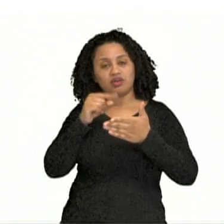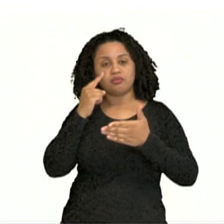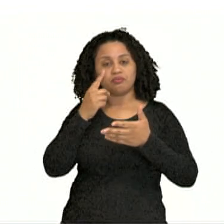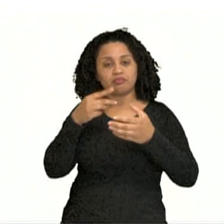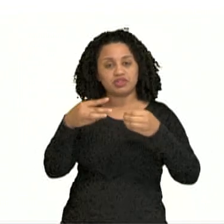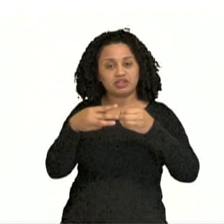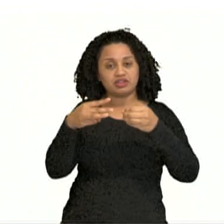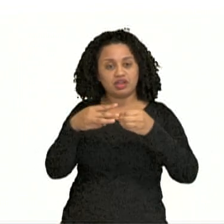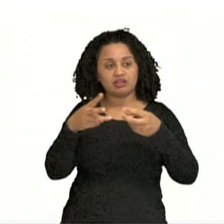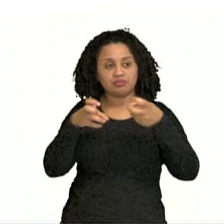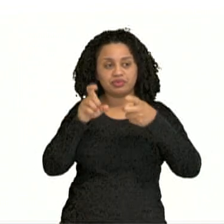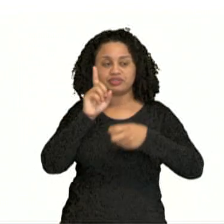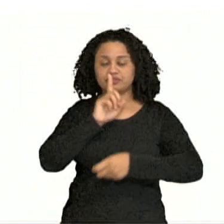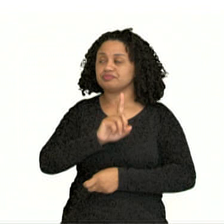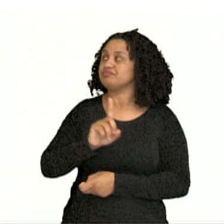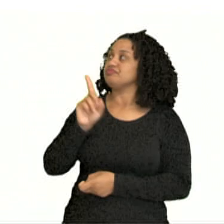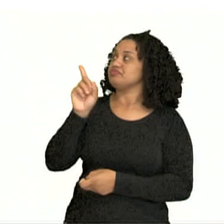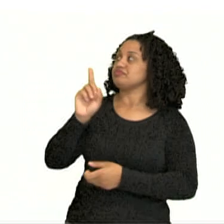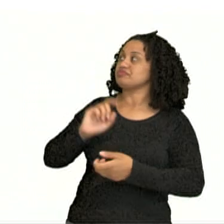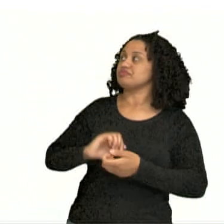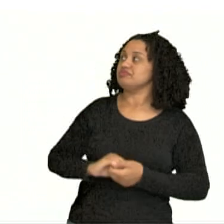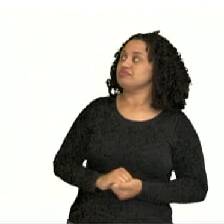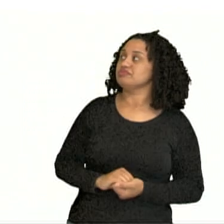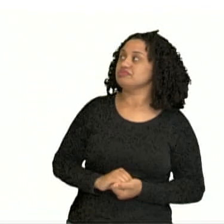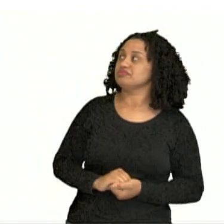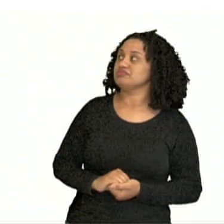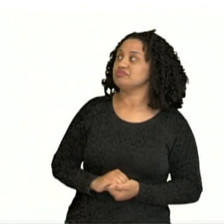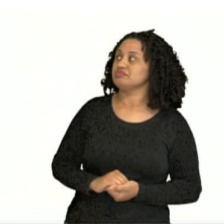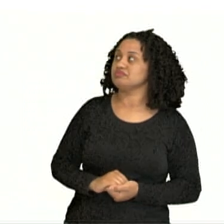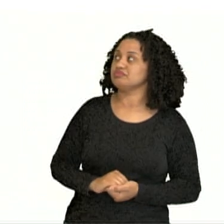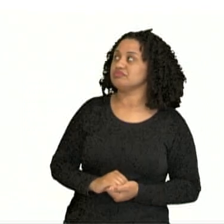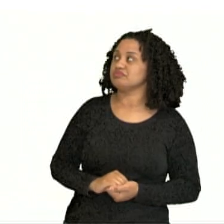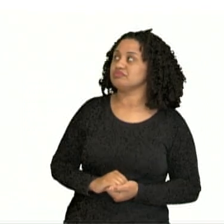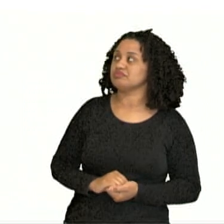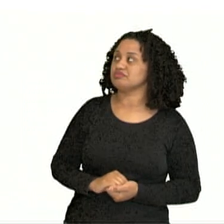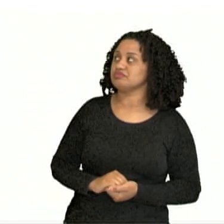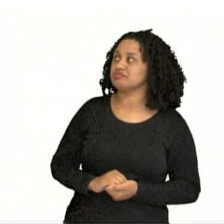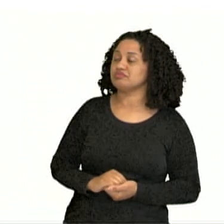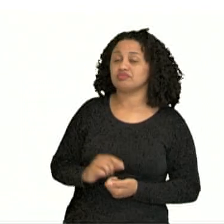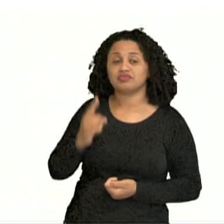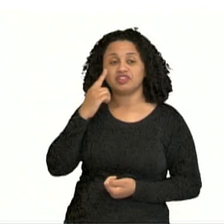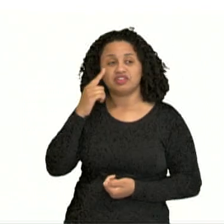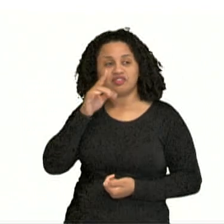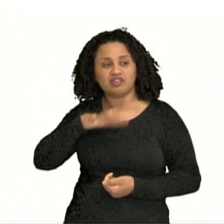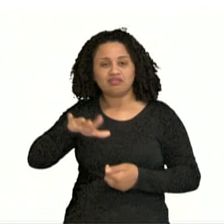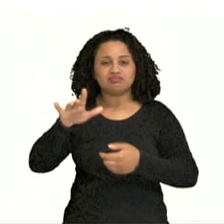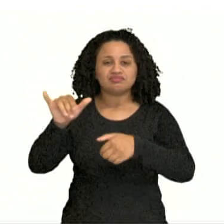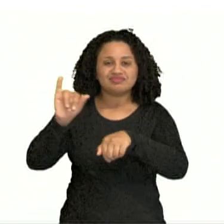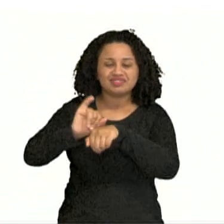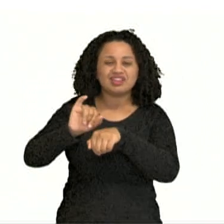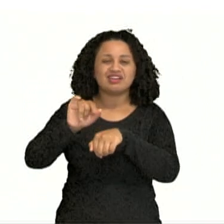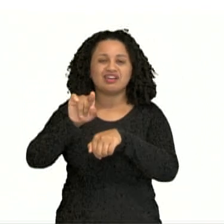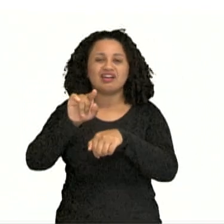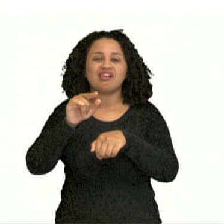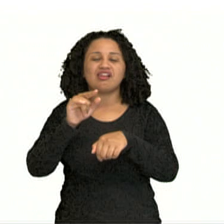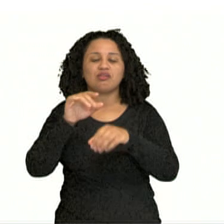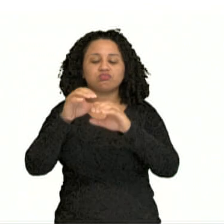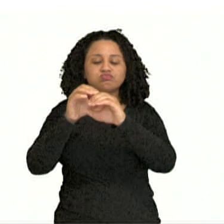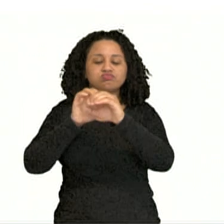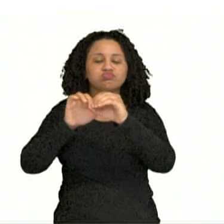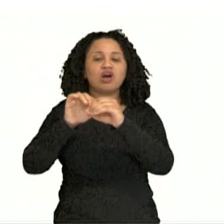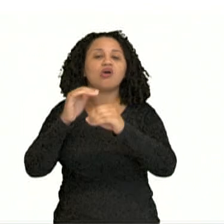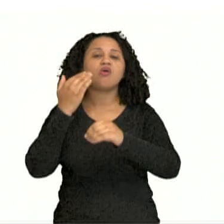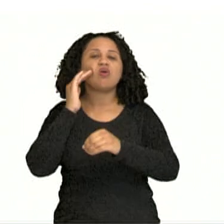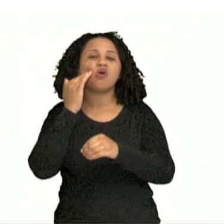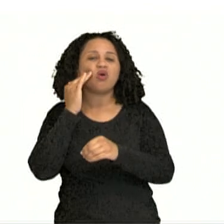direita. Reparem na região mais ou menos central, lá cor-de-rosa. Ali eu tenho